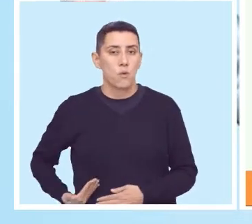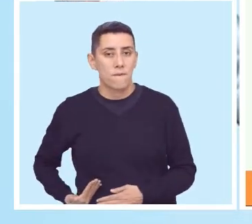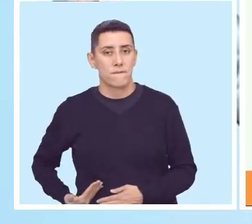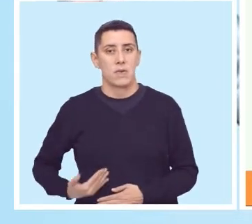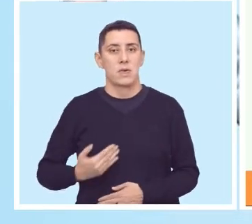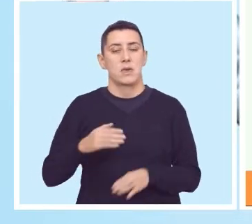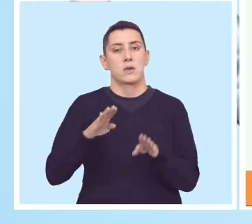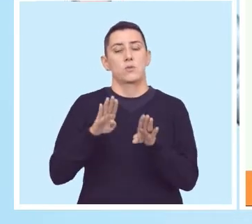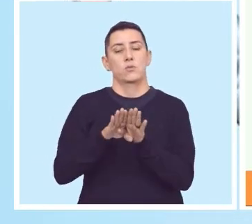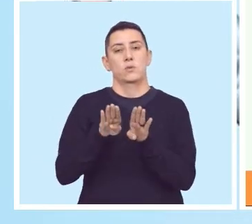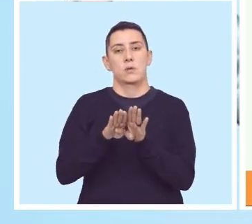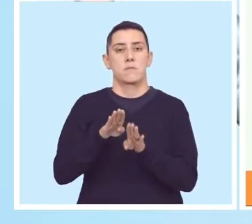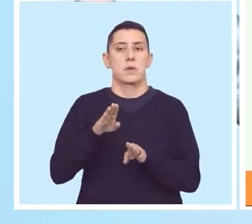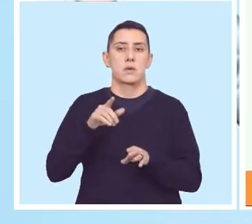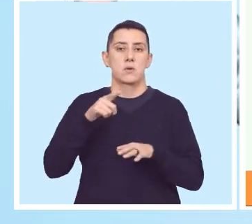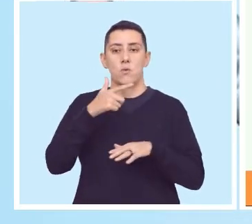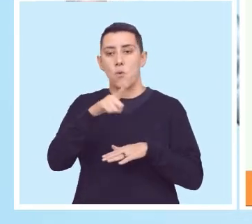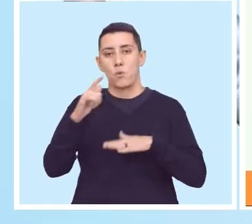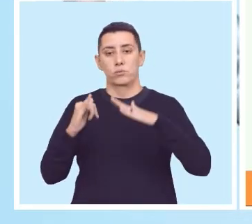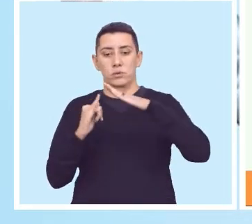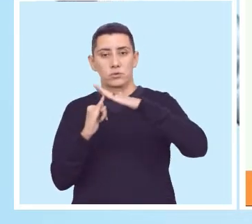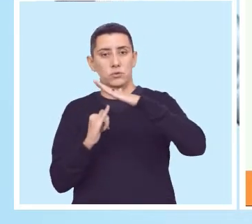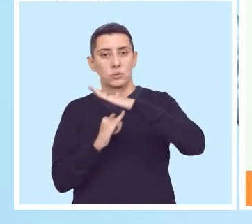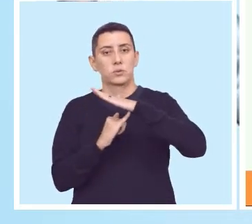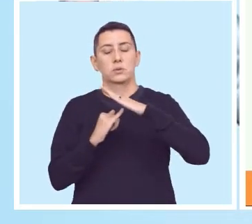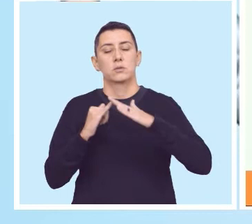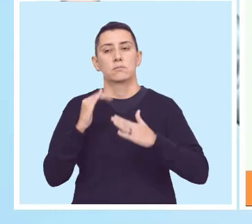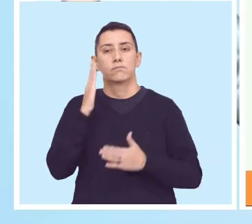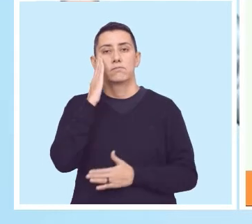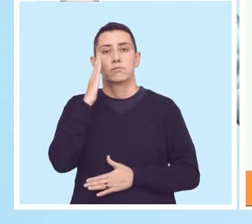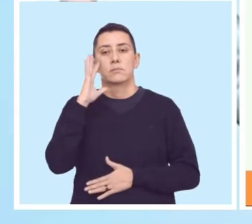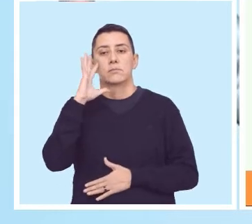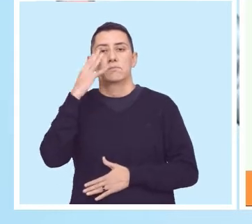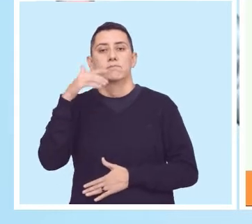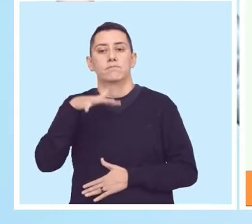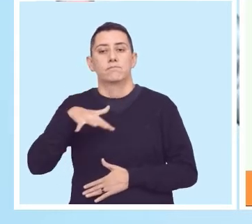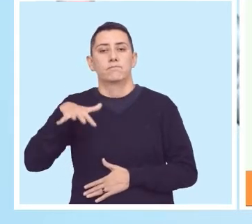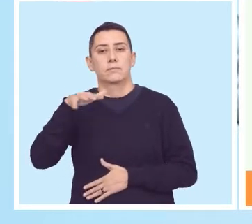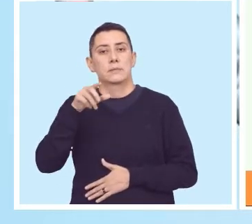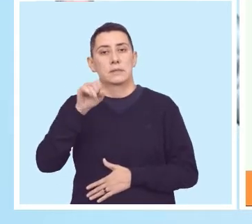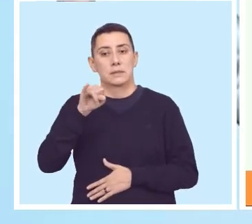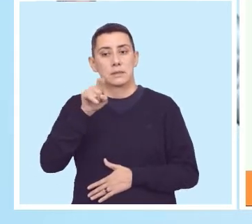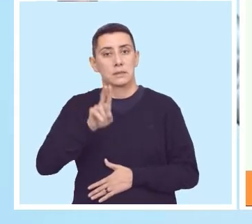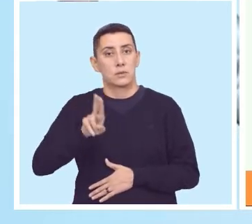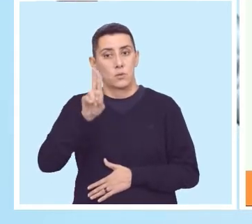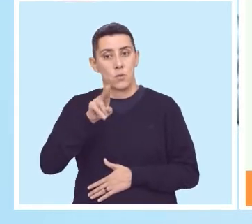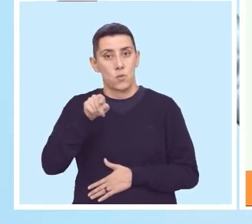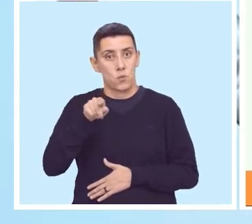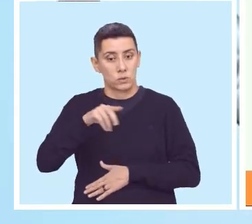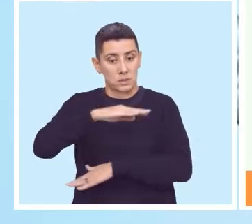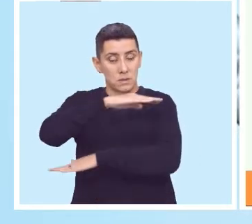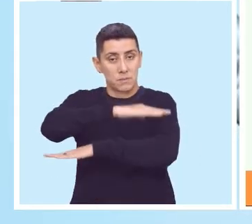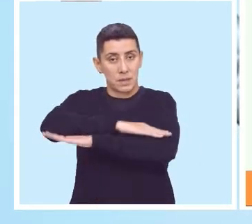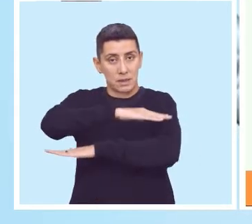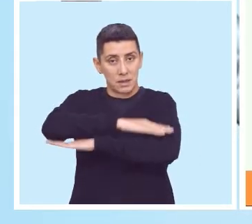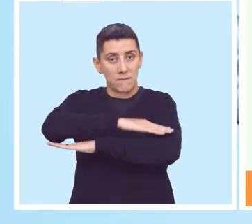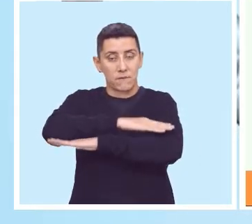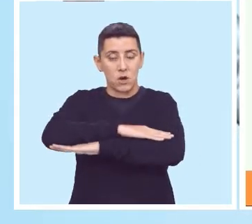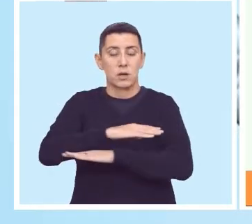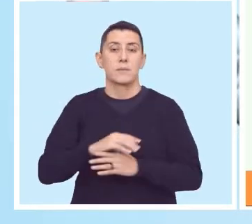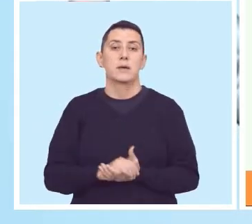de decisão, para os gestores públicos, que, de repente, o uso efetivo e contínuo da ferramenta, ela